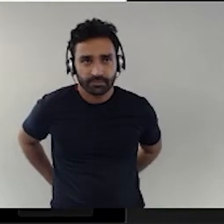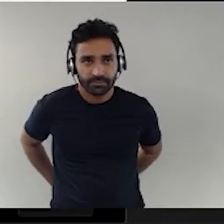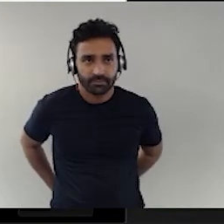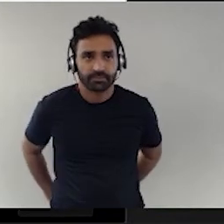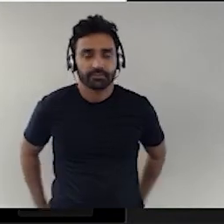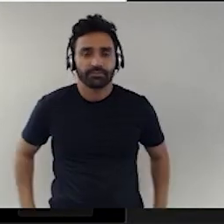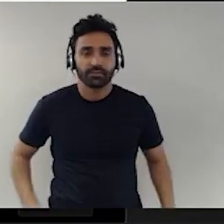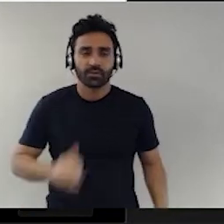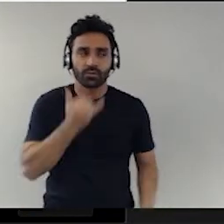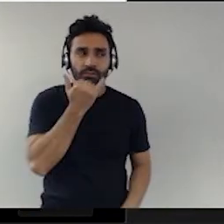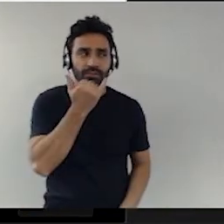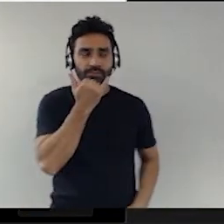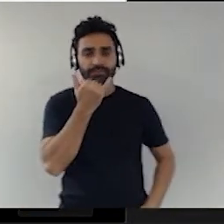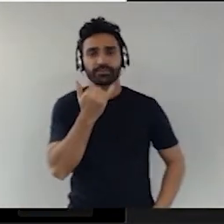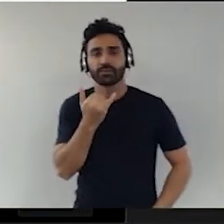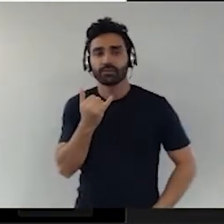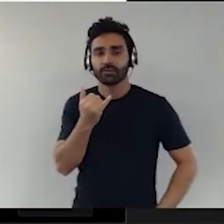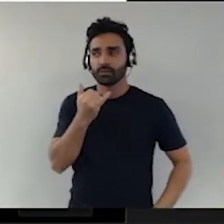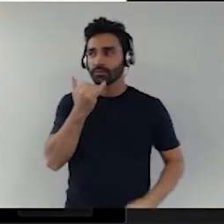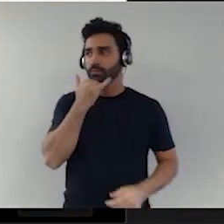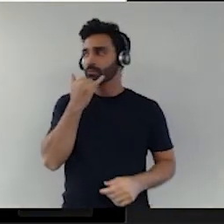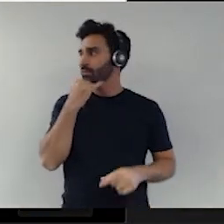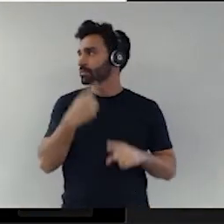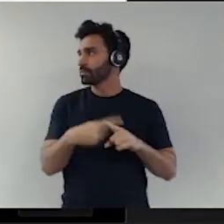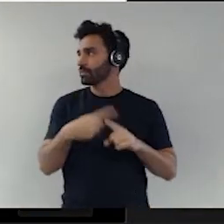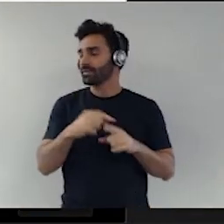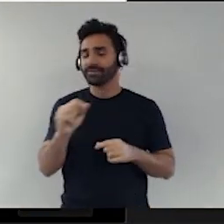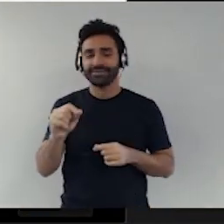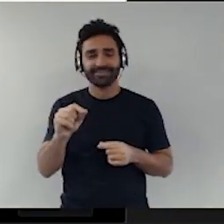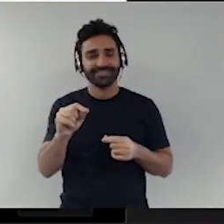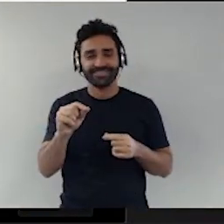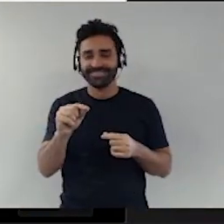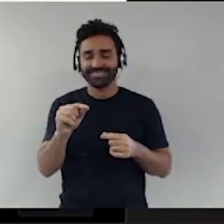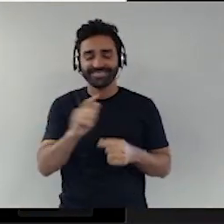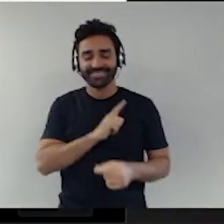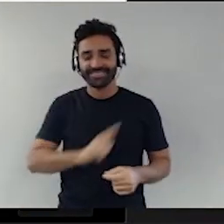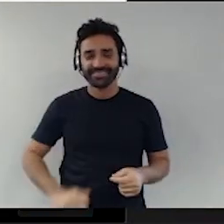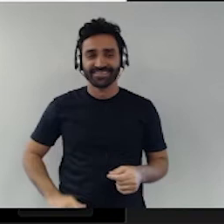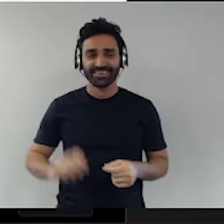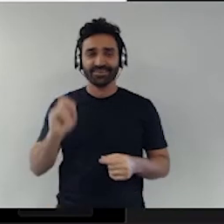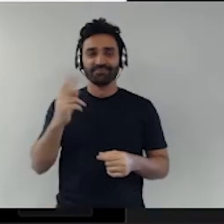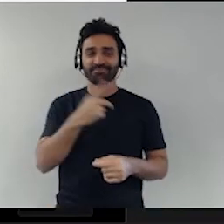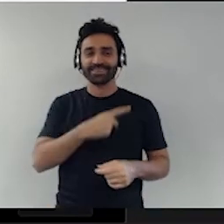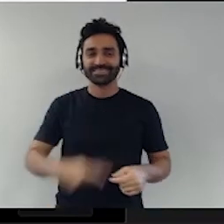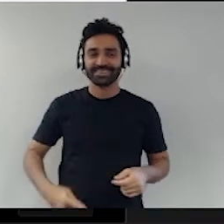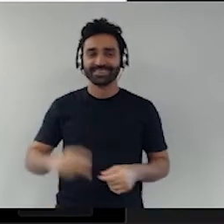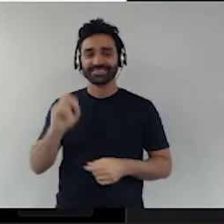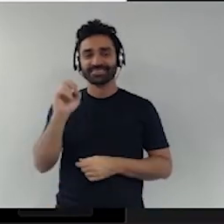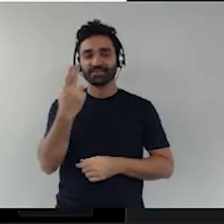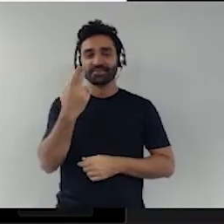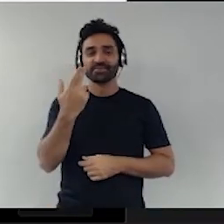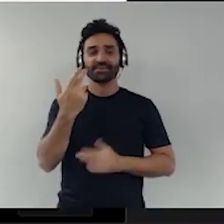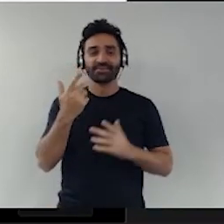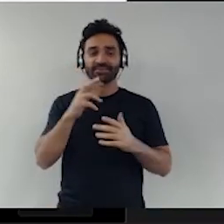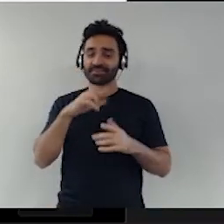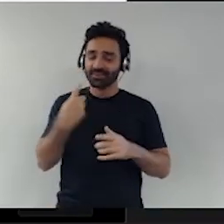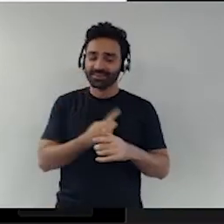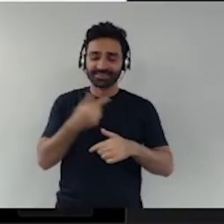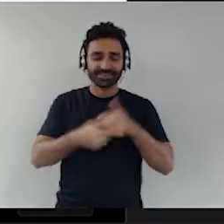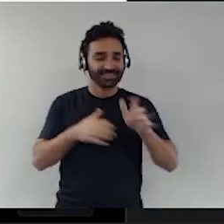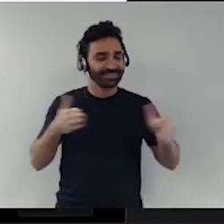Saúde, porque a gente não trabalha para um governador, um presidente, a gente trabalha para a